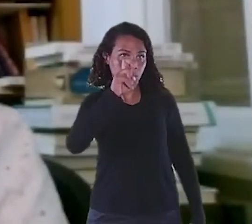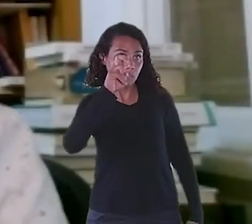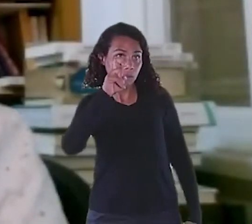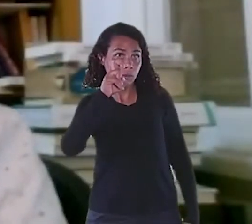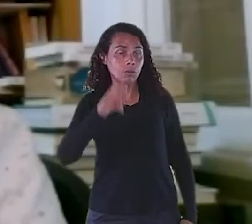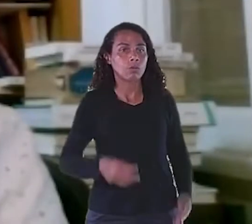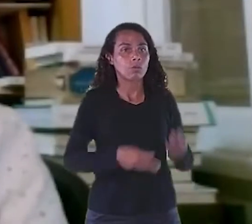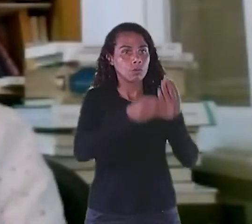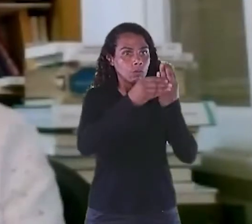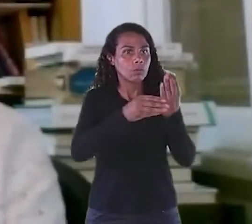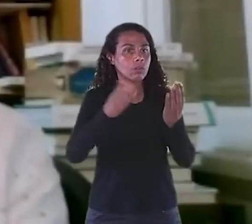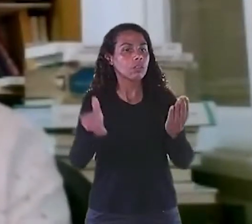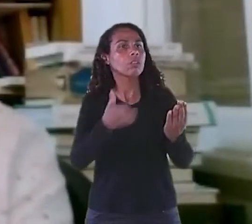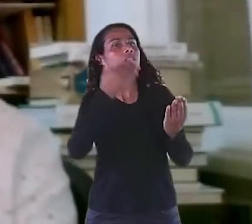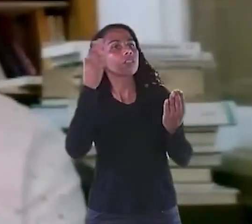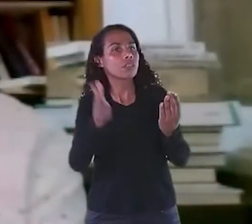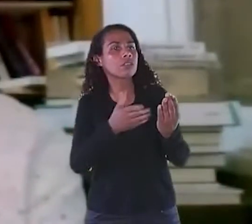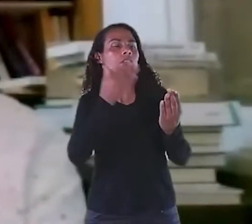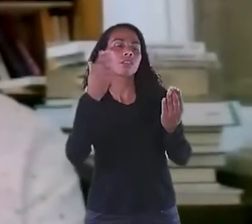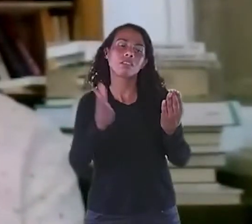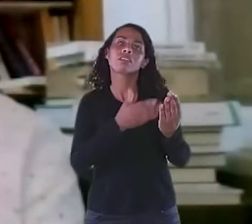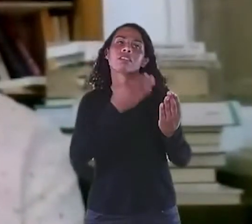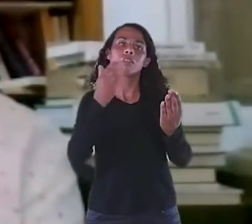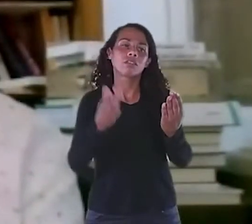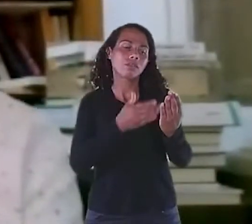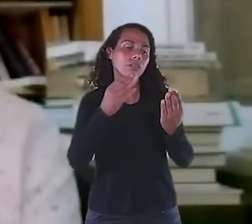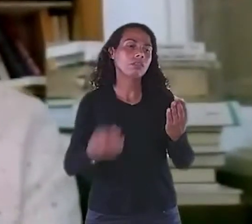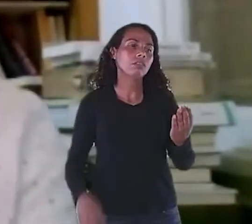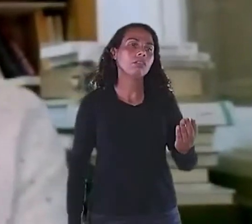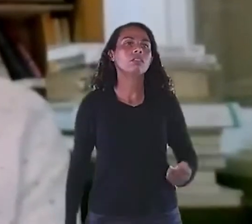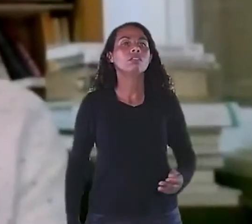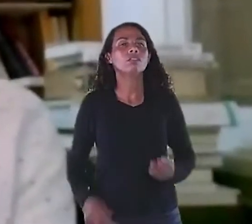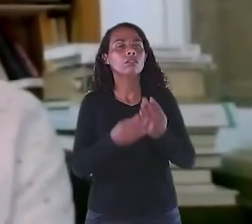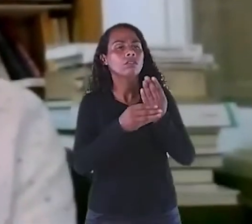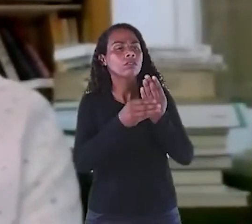e eu não acho, não é um mau livro de jeito nenhum e tal, mas